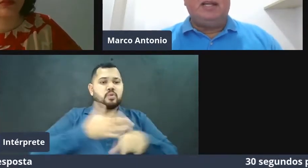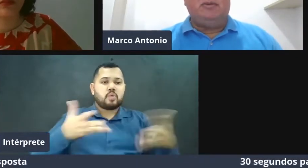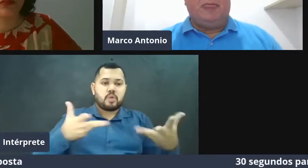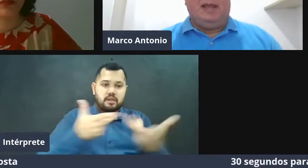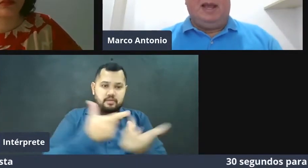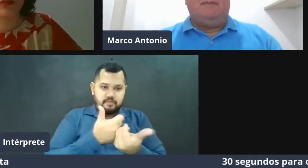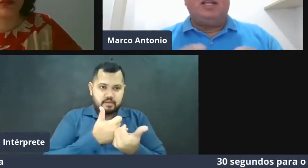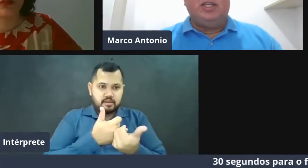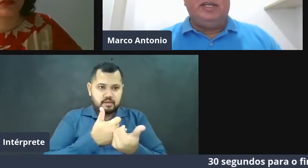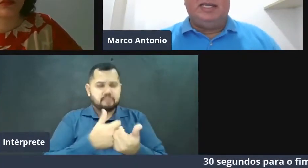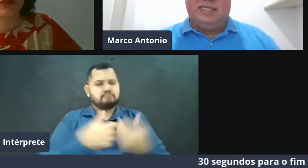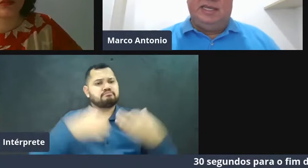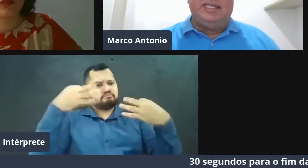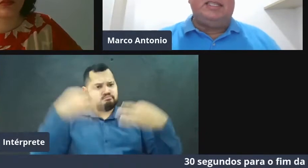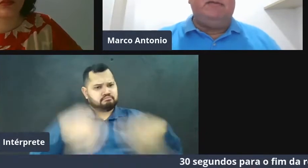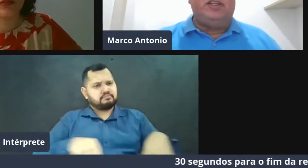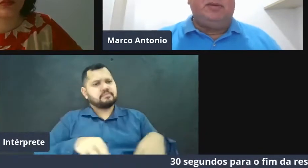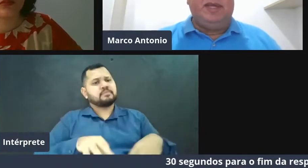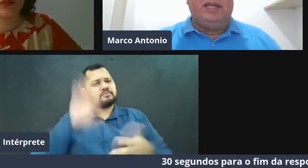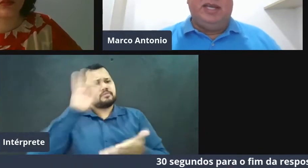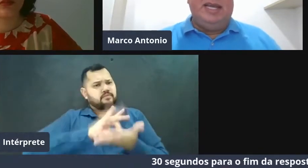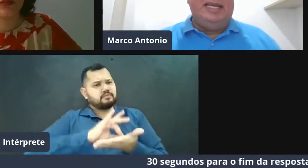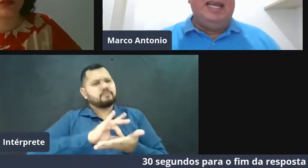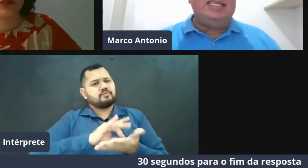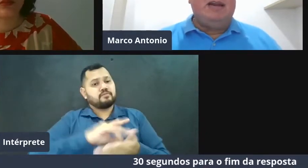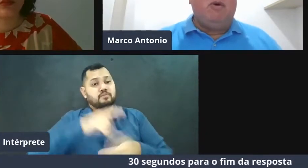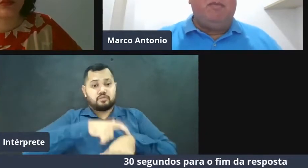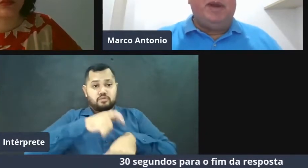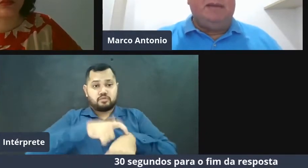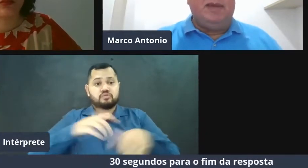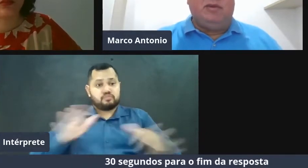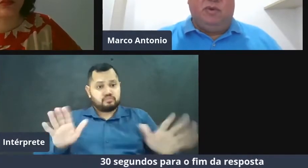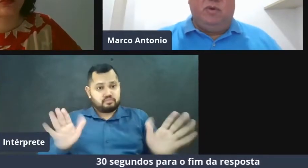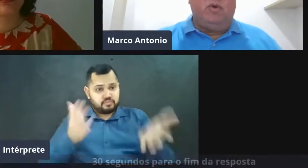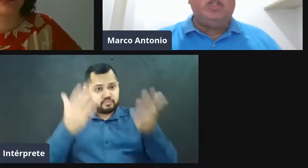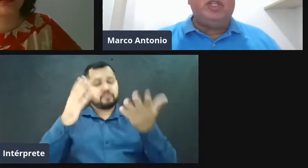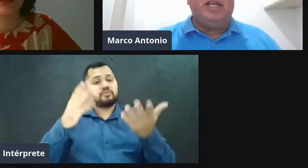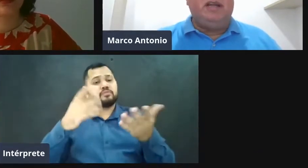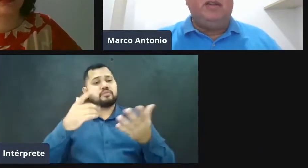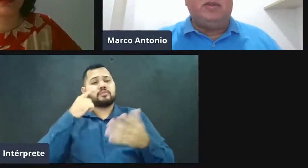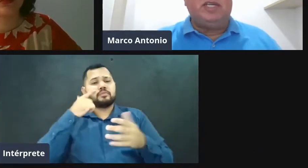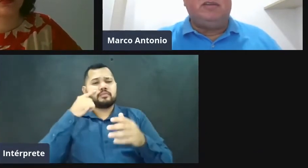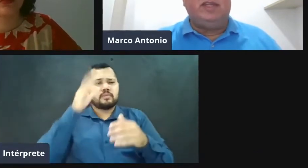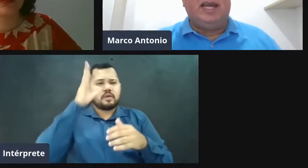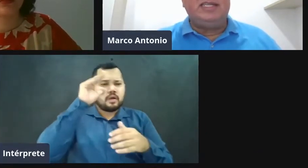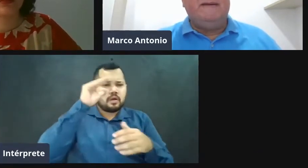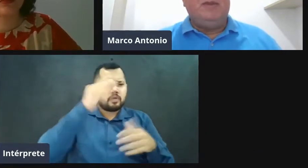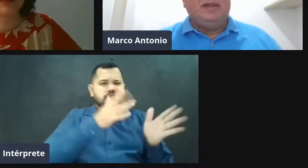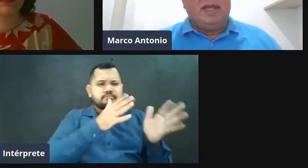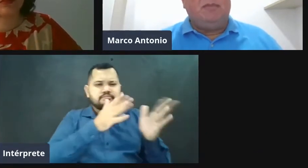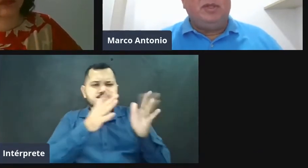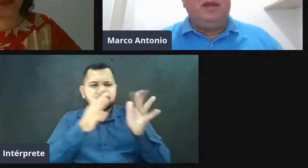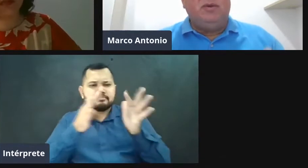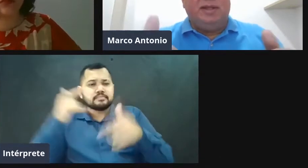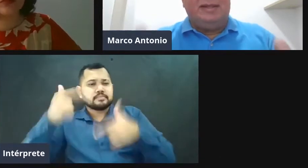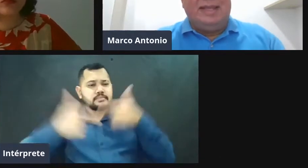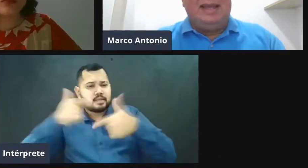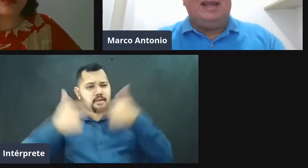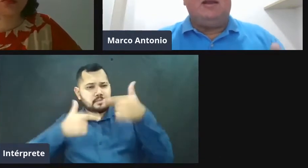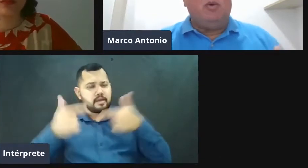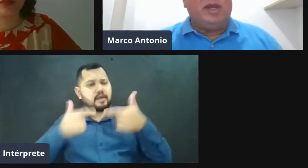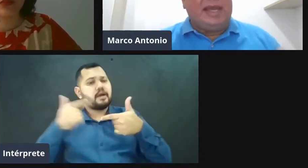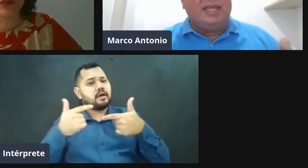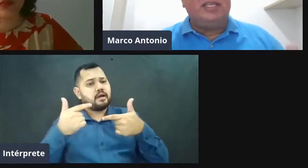assim, de fato, a partir desses investimentos e desse acompanhamento cotidiano das suas atividades, está